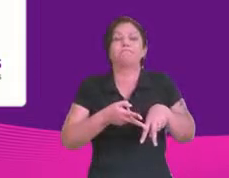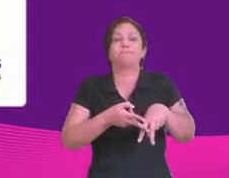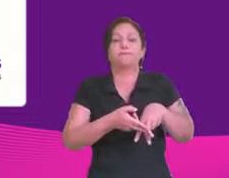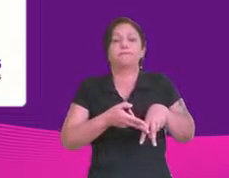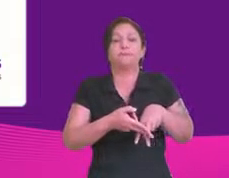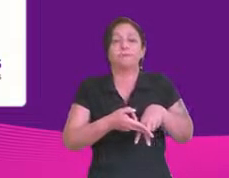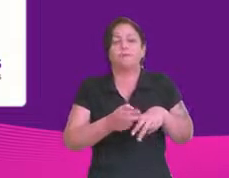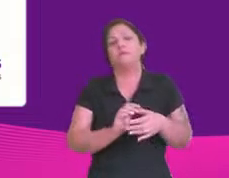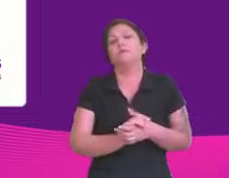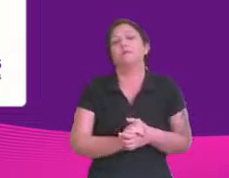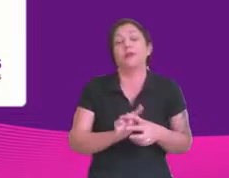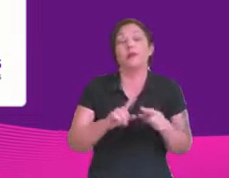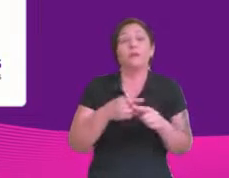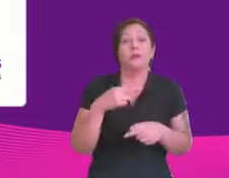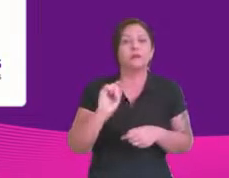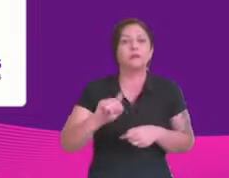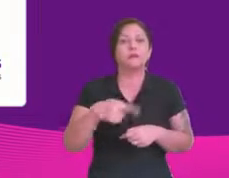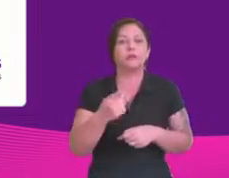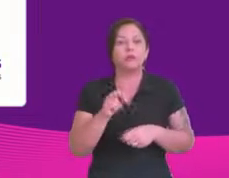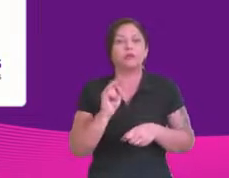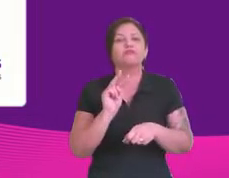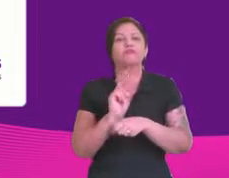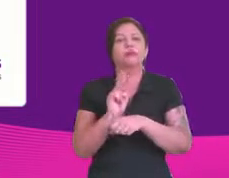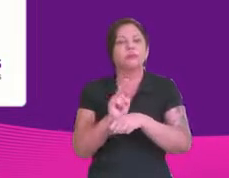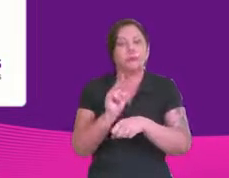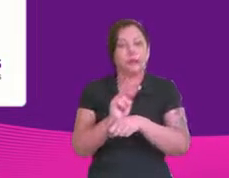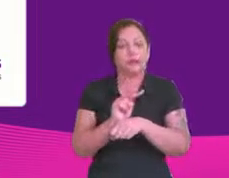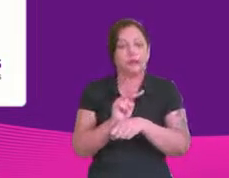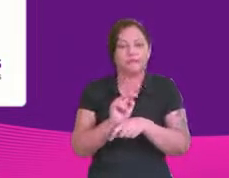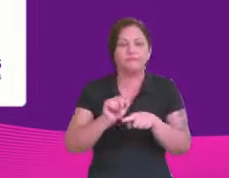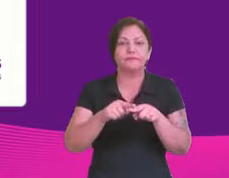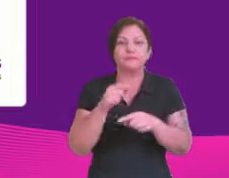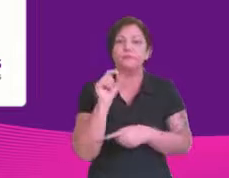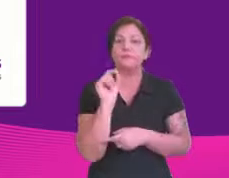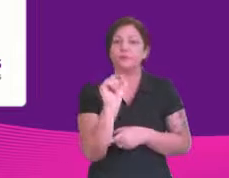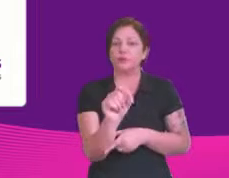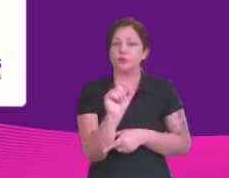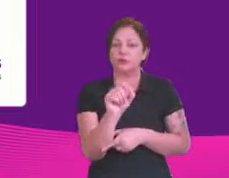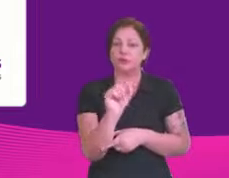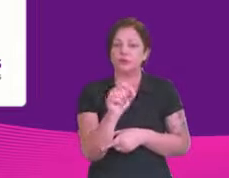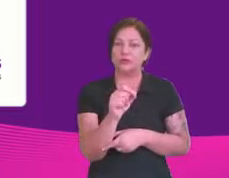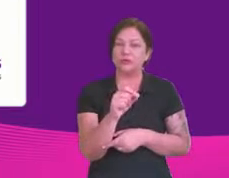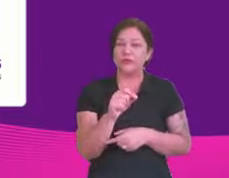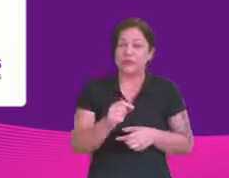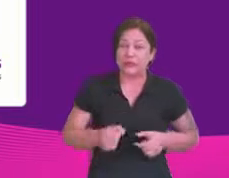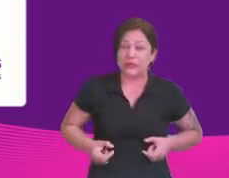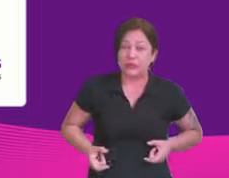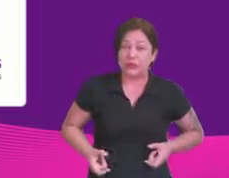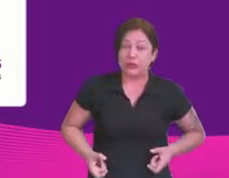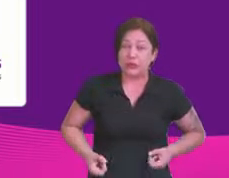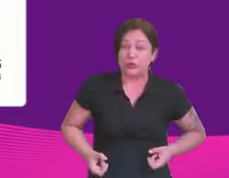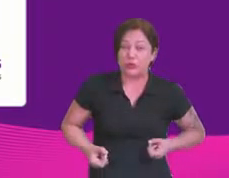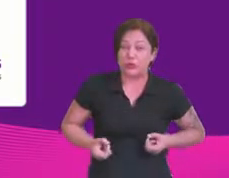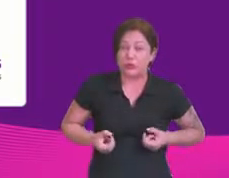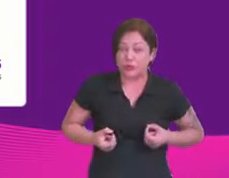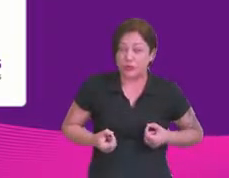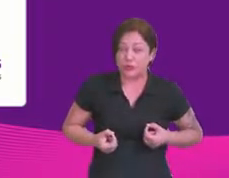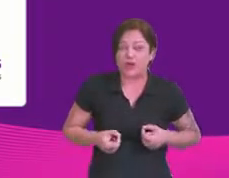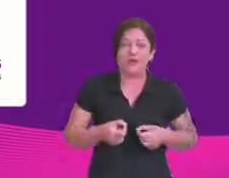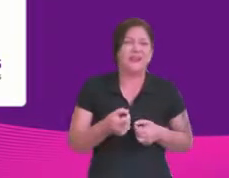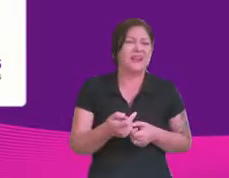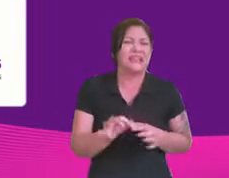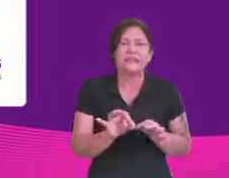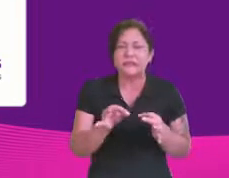que a avaliação da oncologia foi de que ela tinha um tumor de baixo grau e que não se beneficiaria de quimioterapia